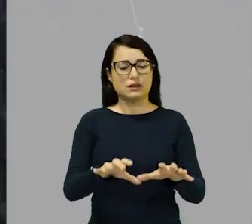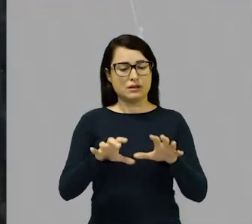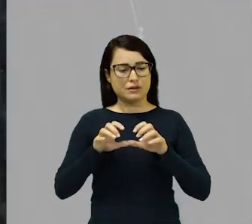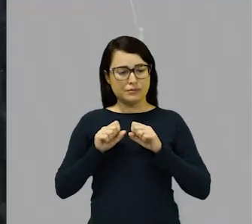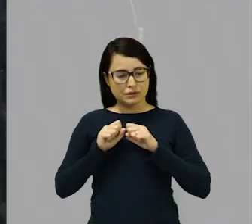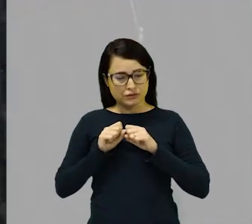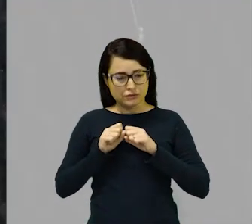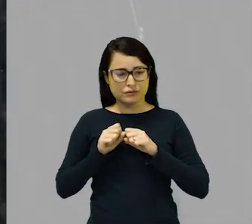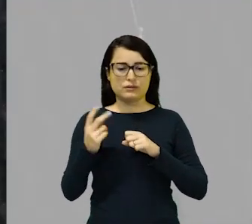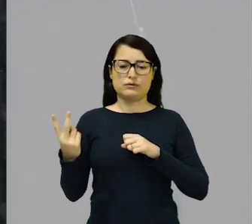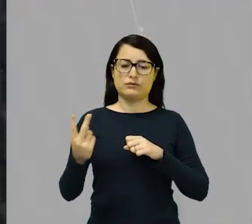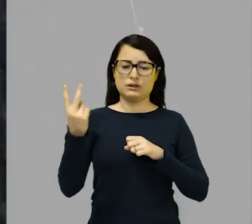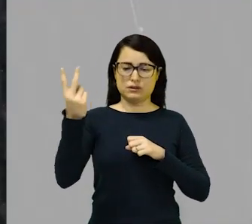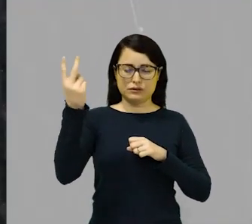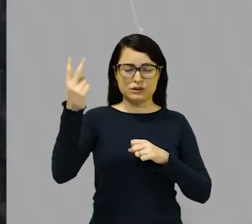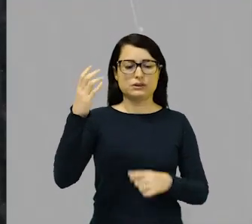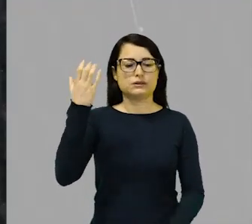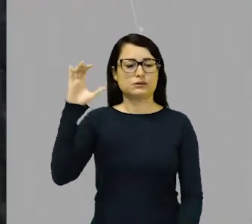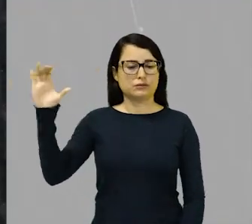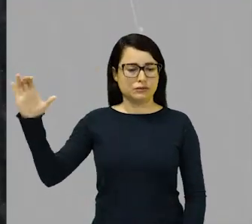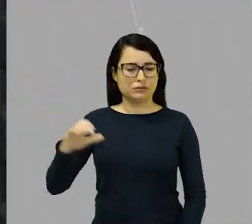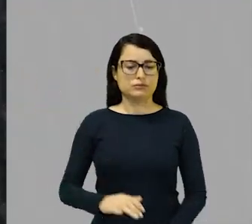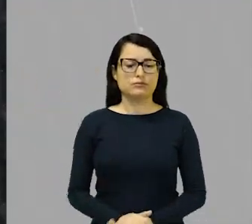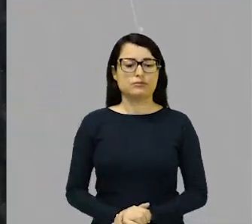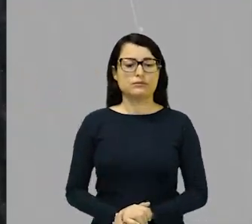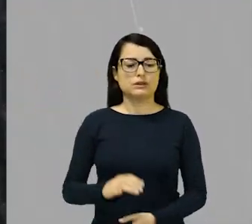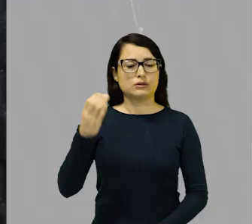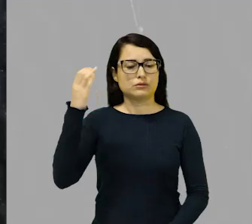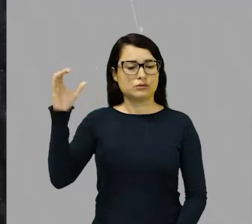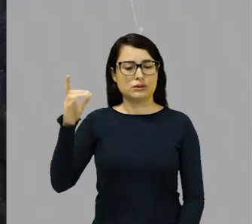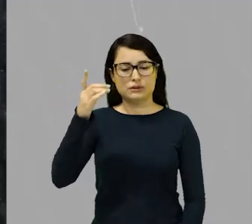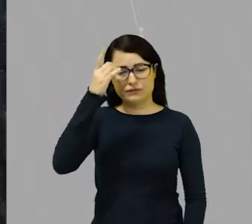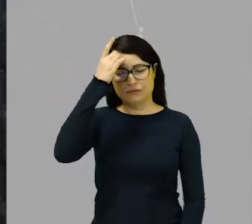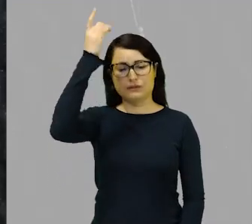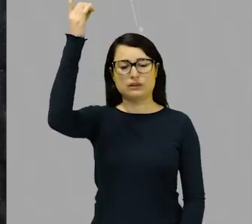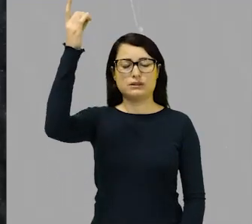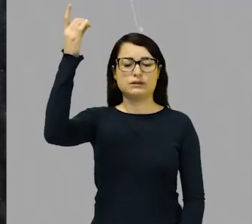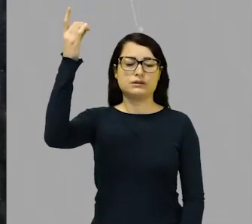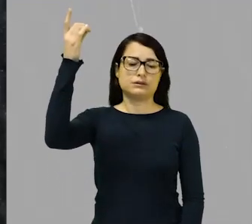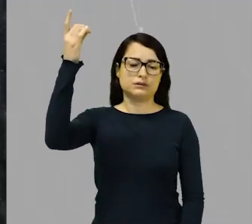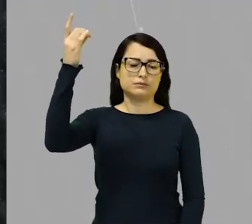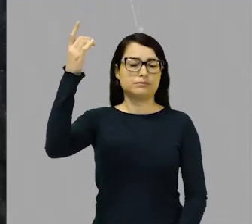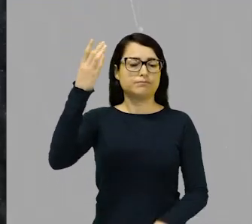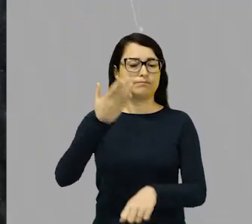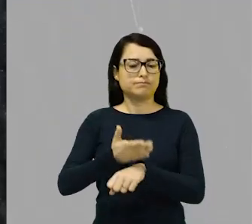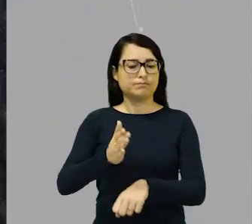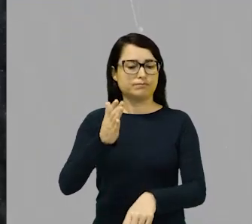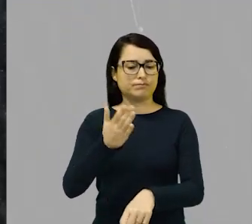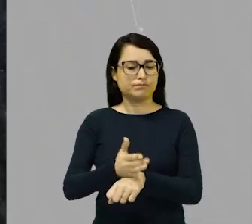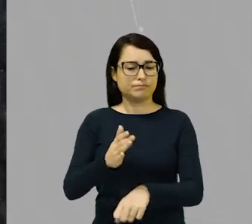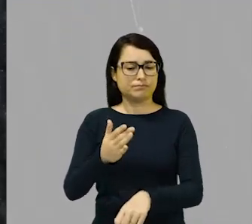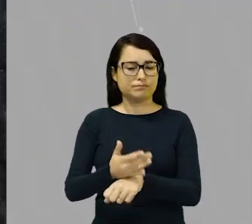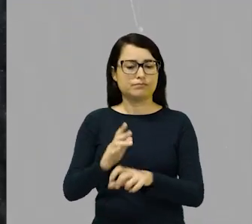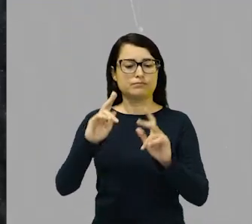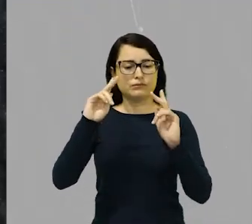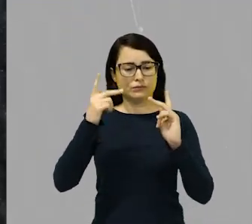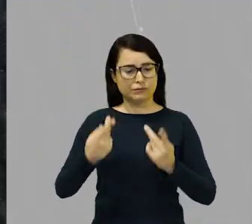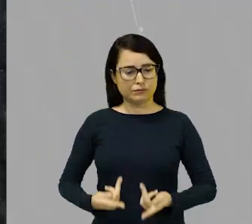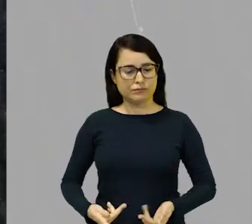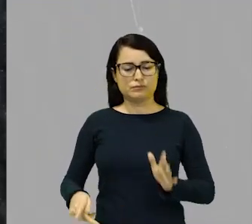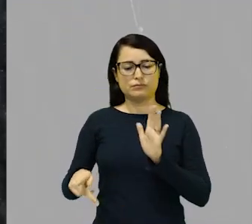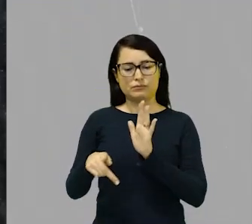absorver os valores da cultura. A cultura é uma invenção, é uma prática eminentemente